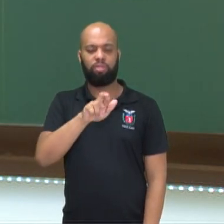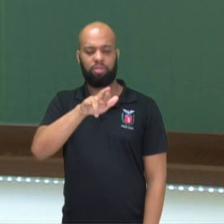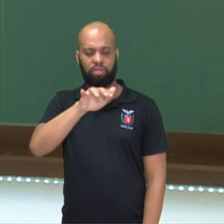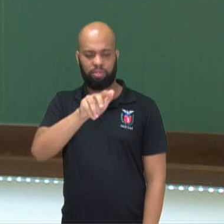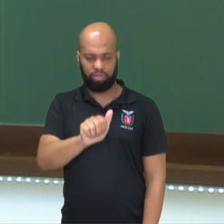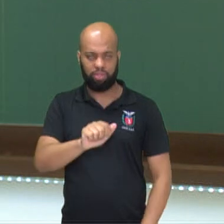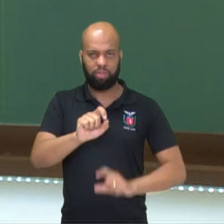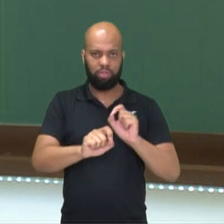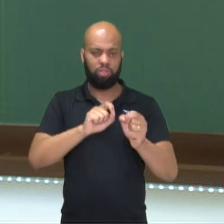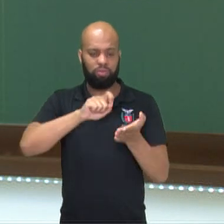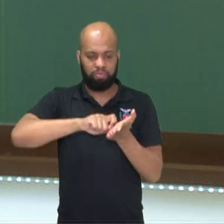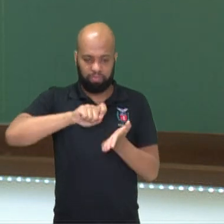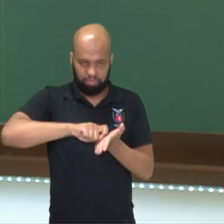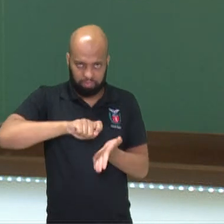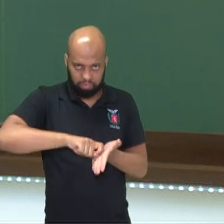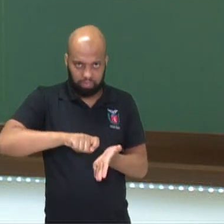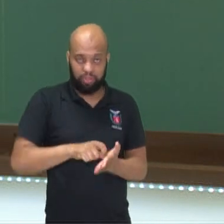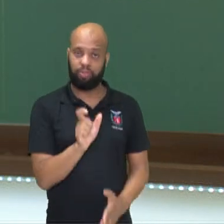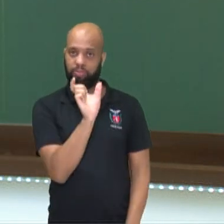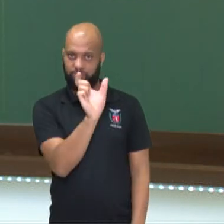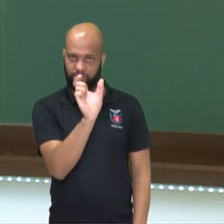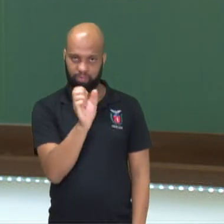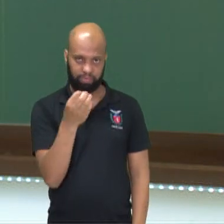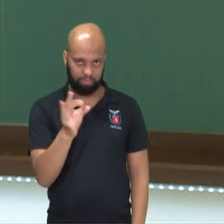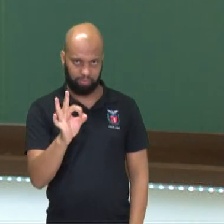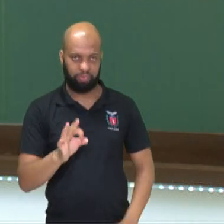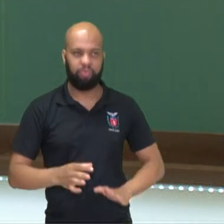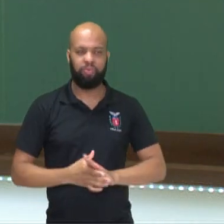com o processo de formação de palavras.